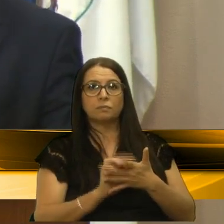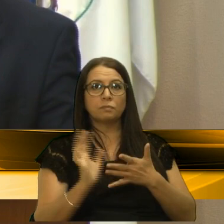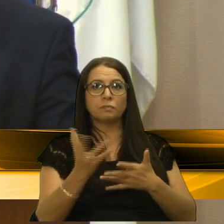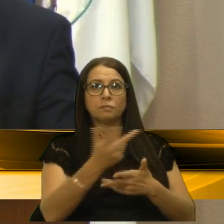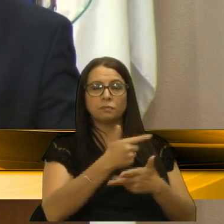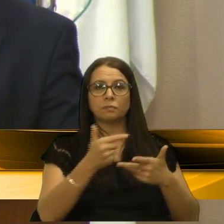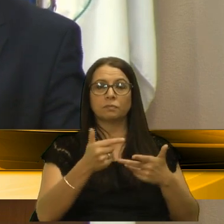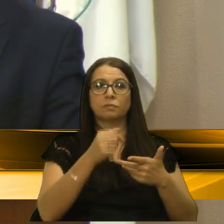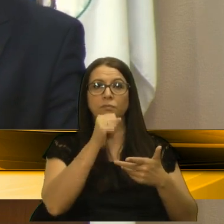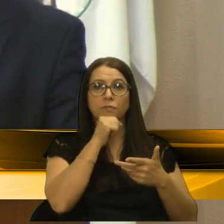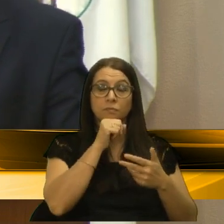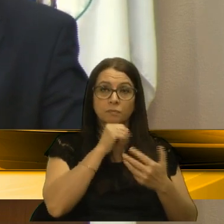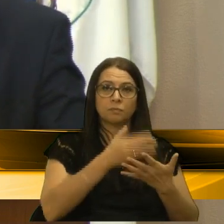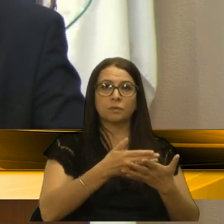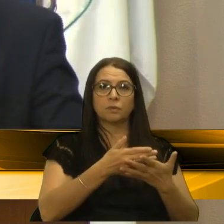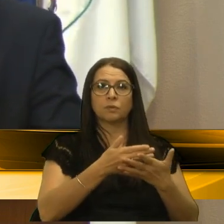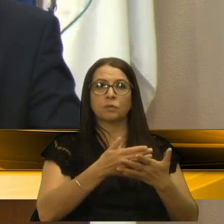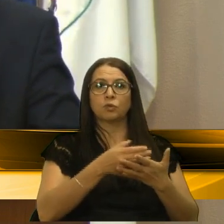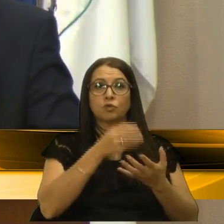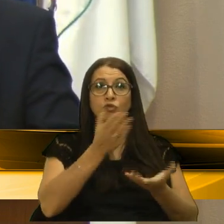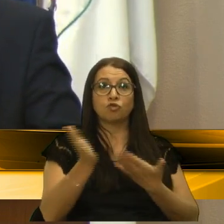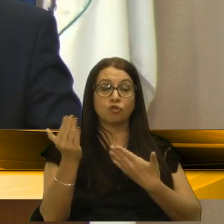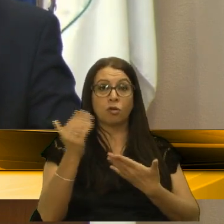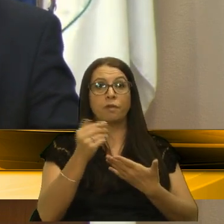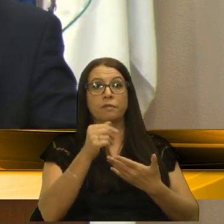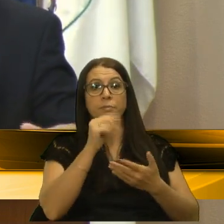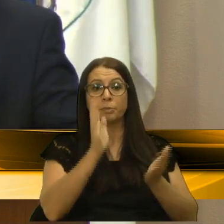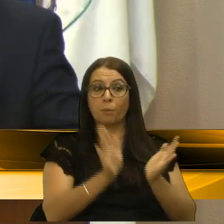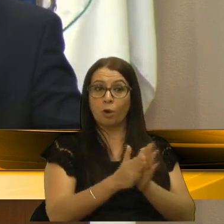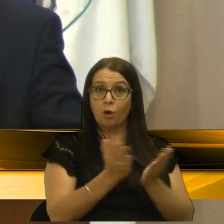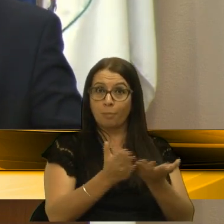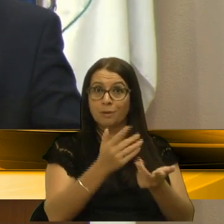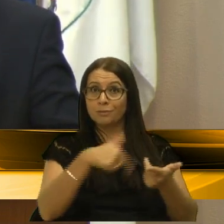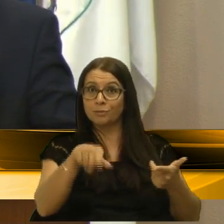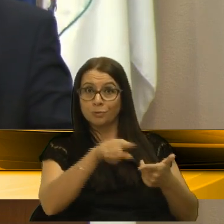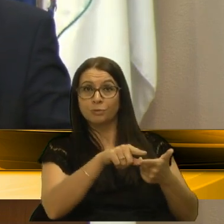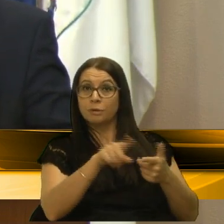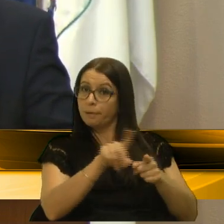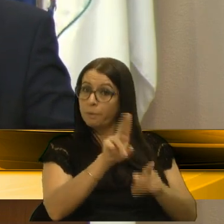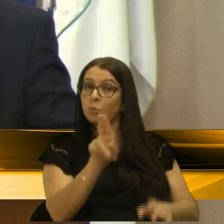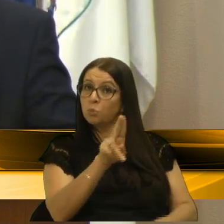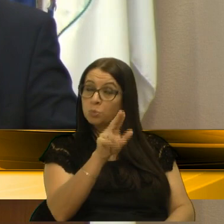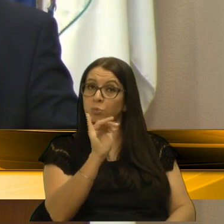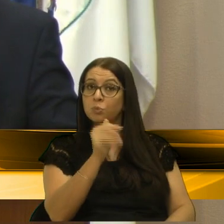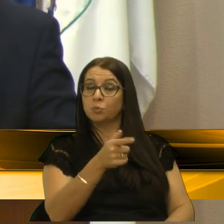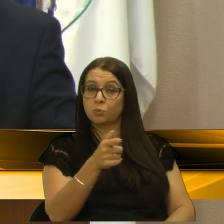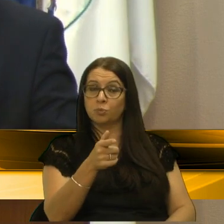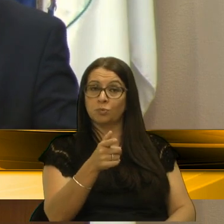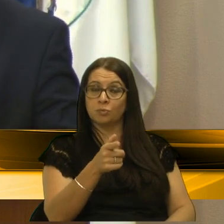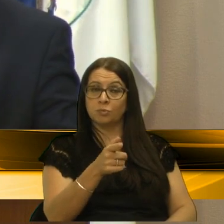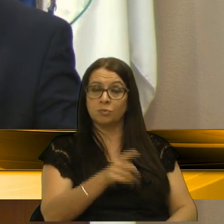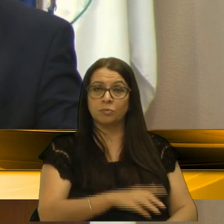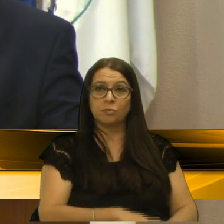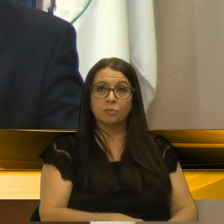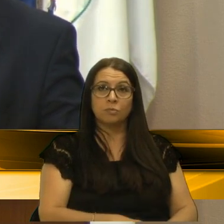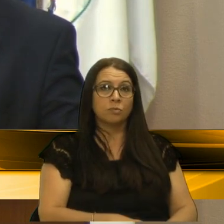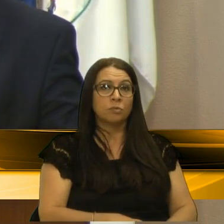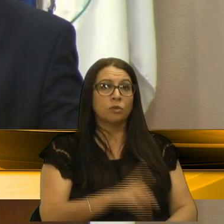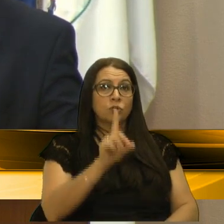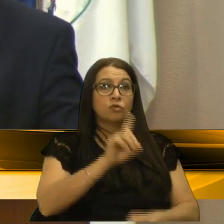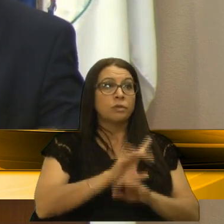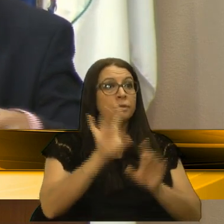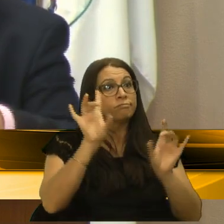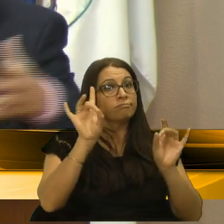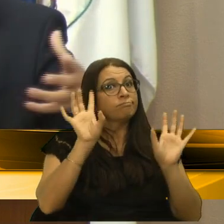com os idosos, com os nossos jovens carentes, com as pessoas que também utilizam o transporte coletivo em dias